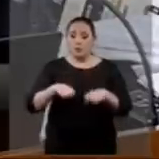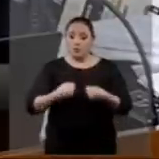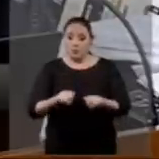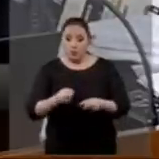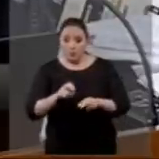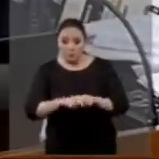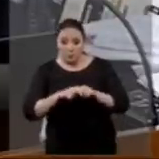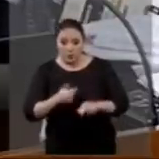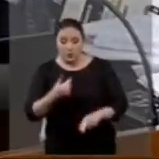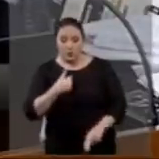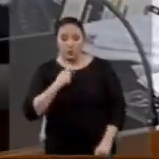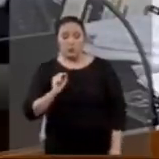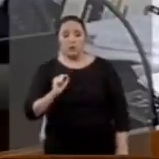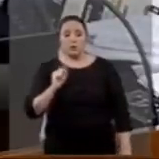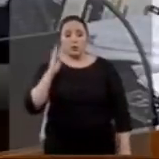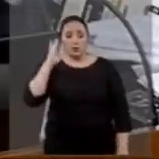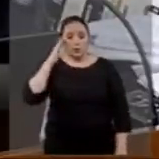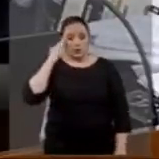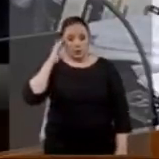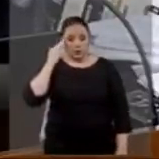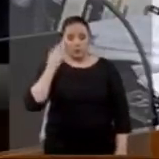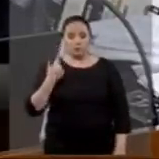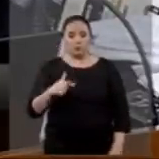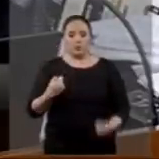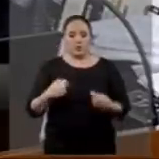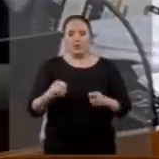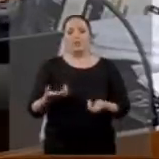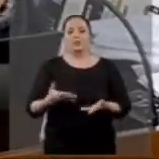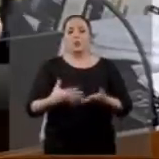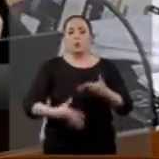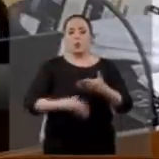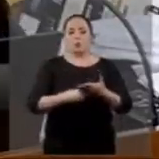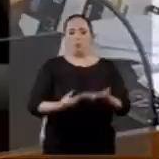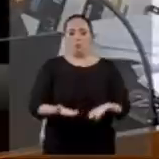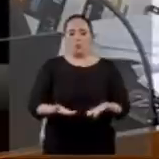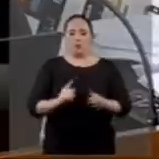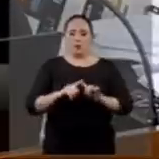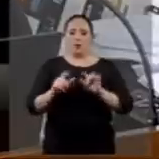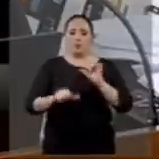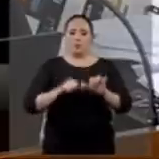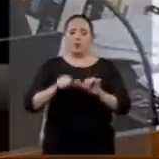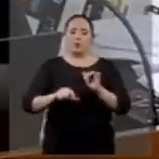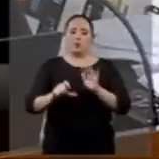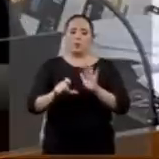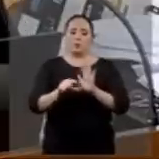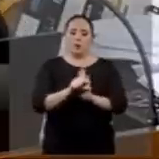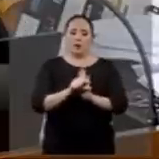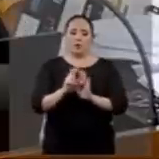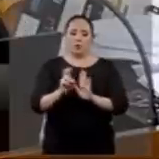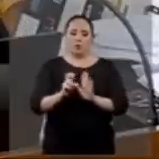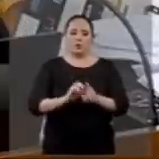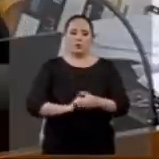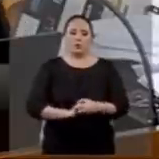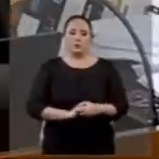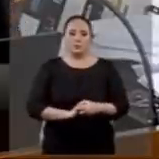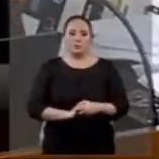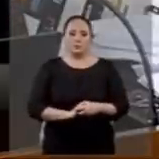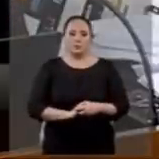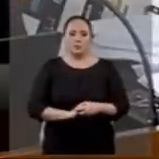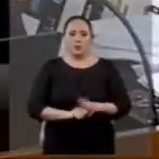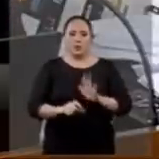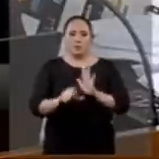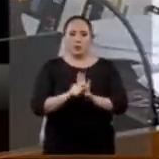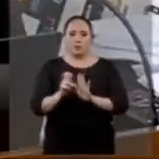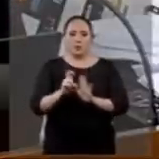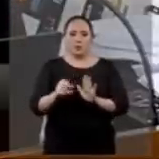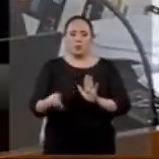isso que eu entendo que não há necessidade dessa complementação. Mas ela alterou o parágrafo 5º. No parágrafo 5º, ela colocou